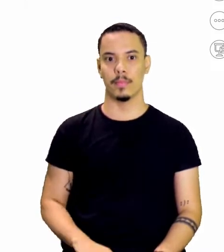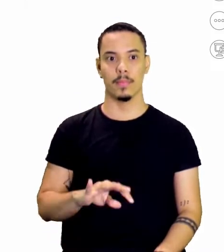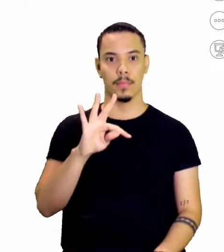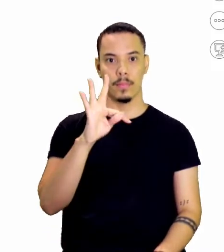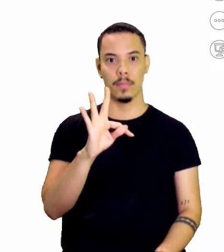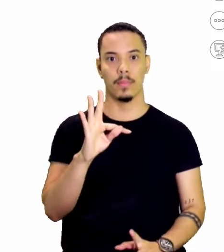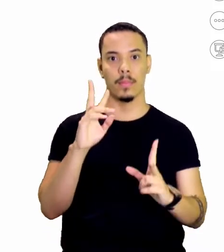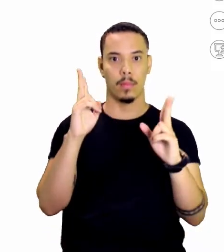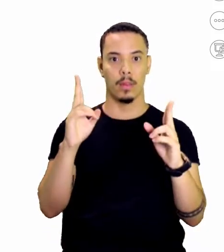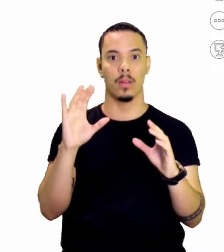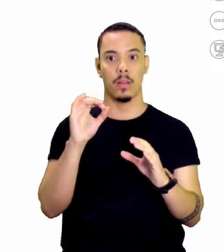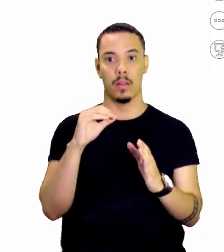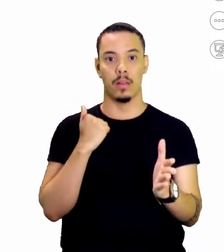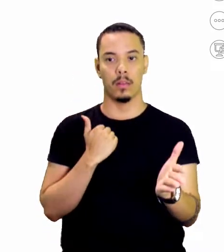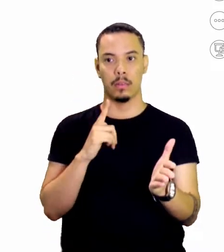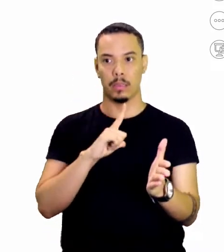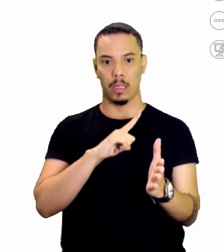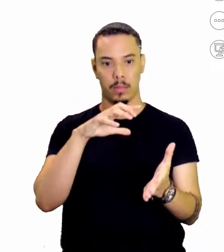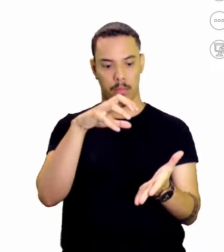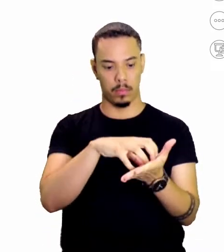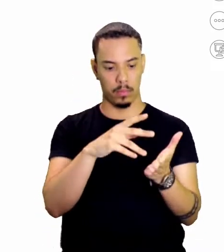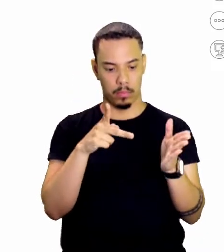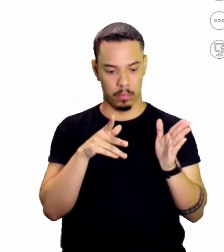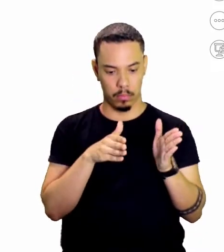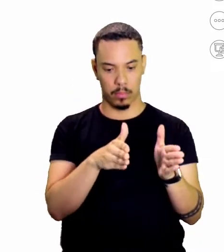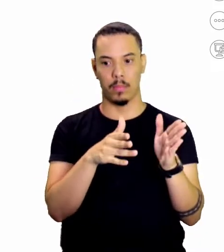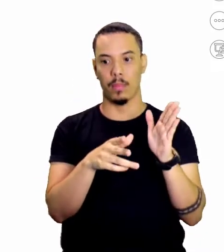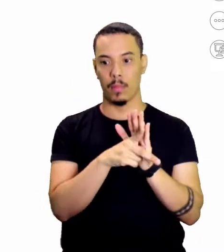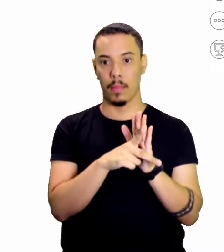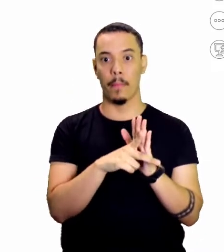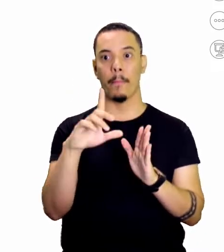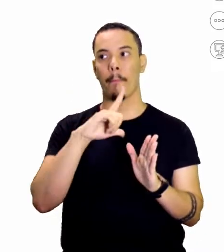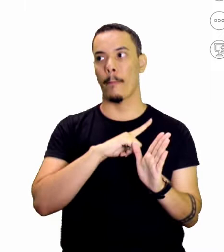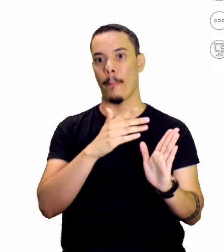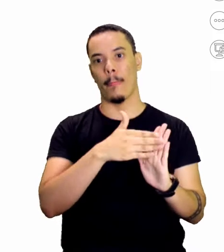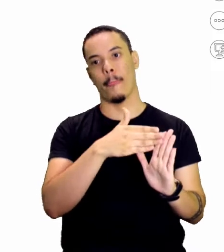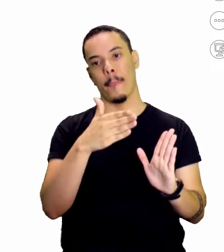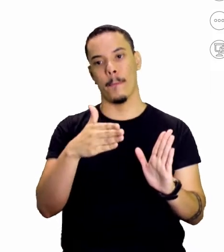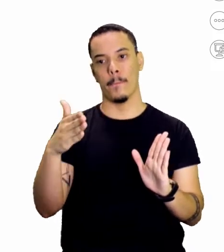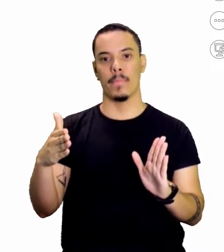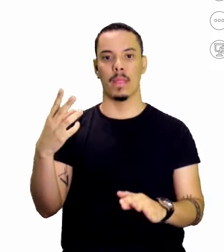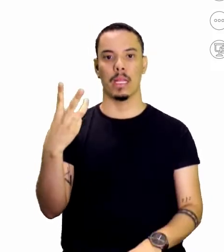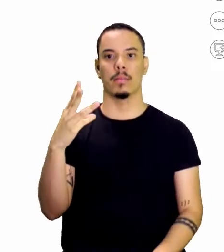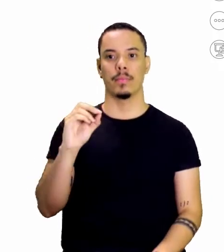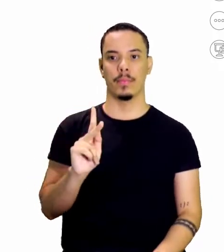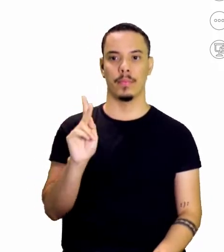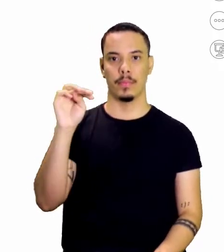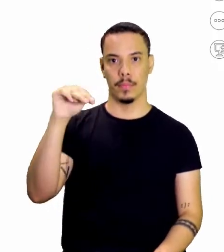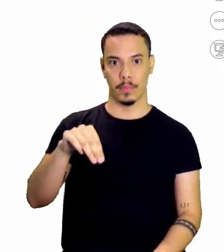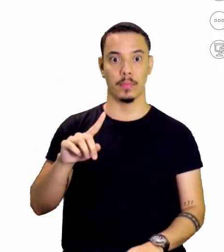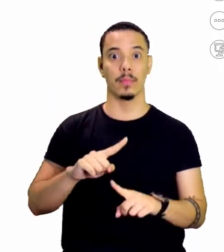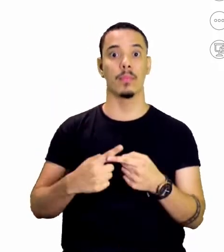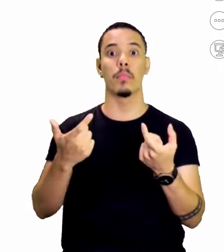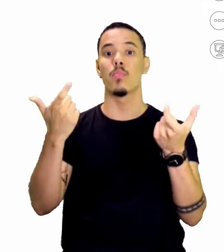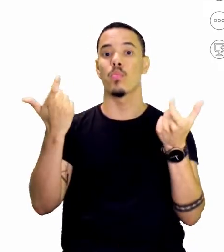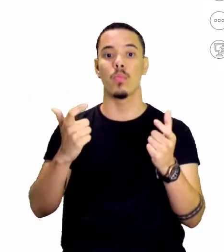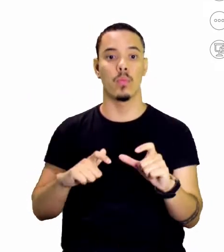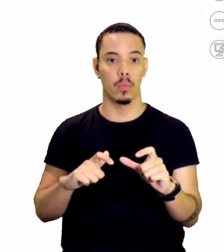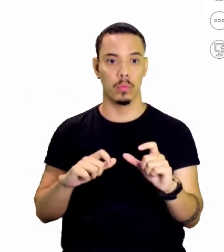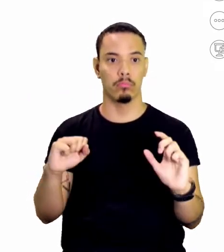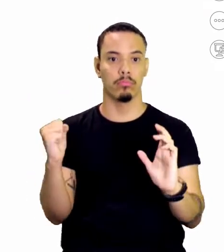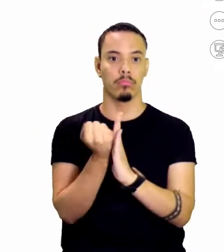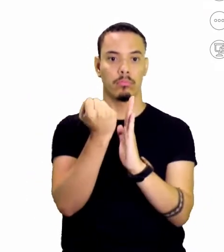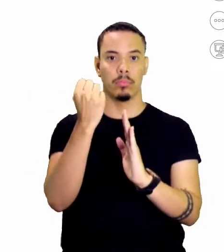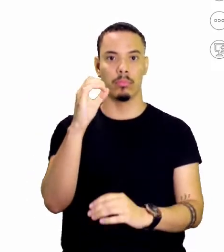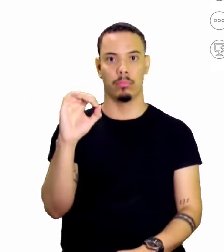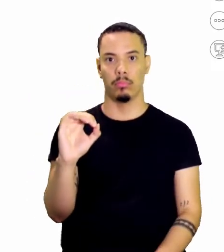igual a zero né tá lá na posição Olha tem ali uma distância de 30 km mas de onde de